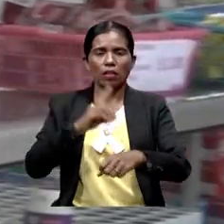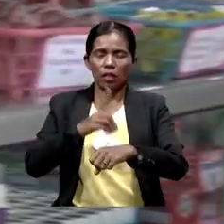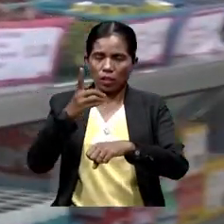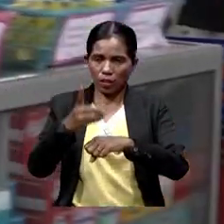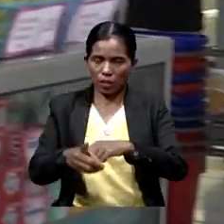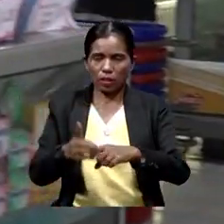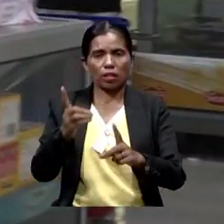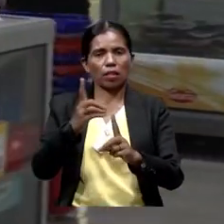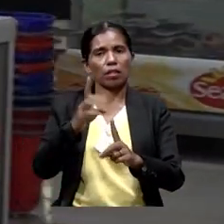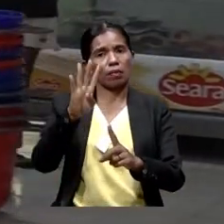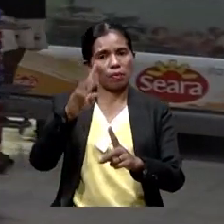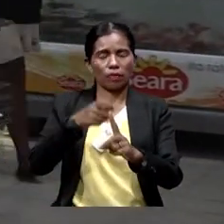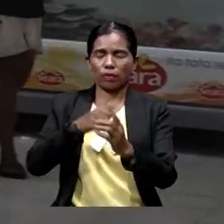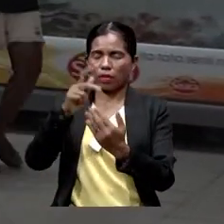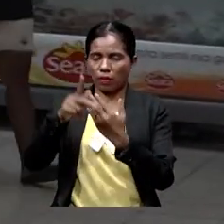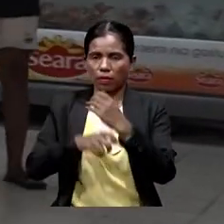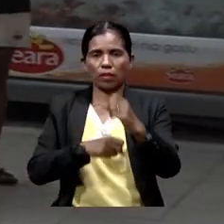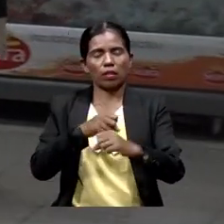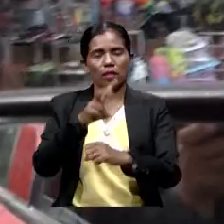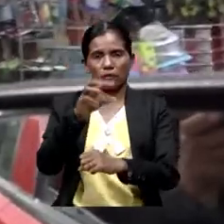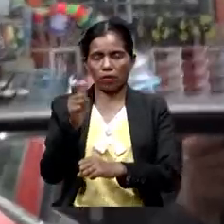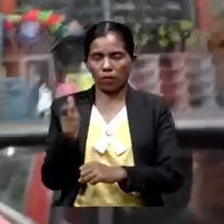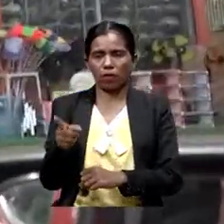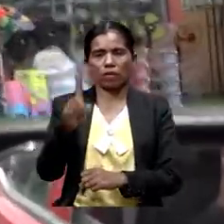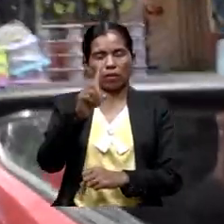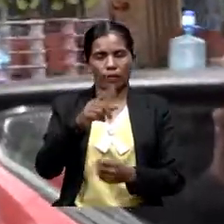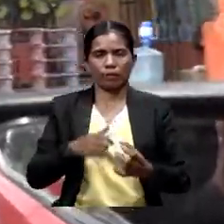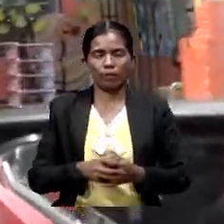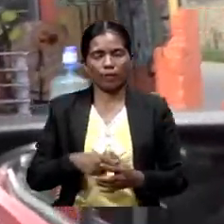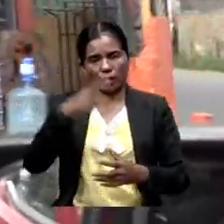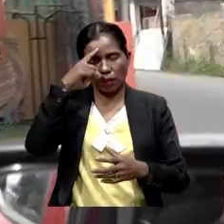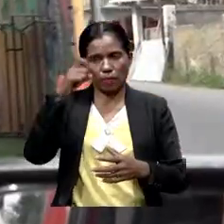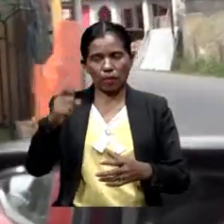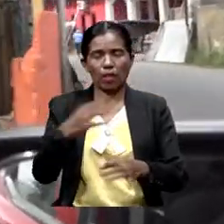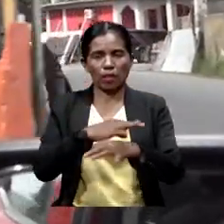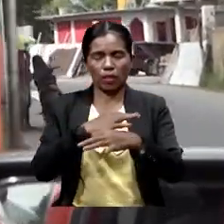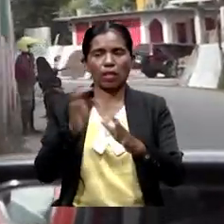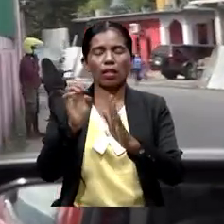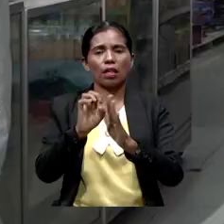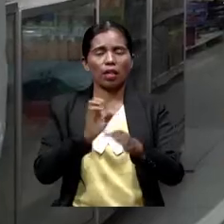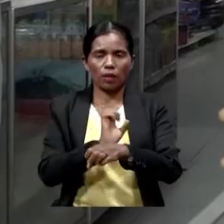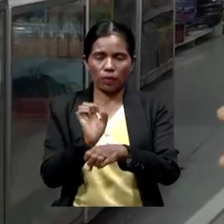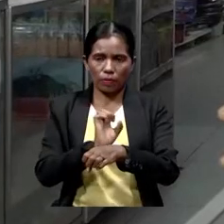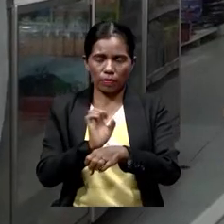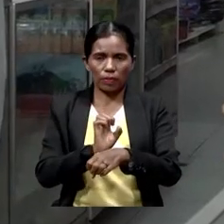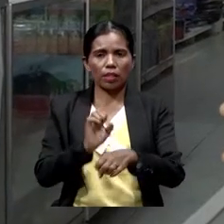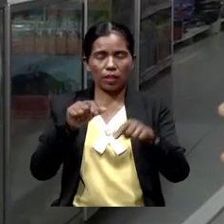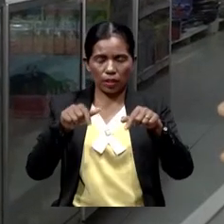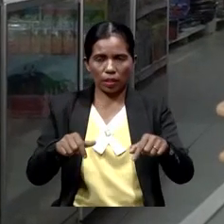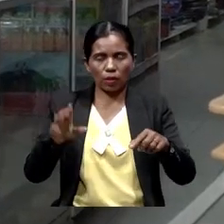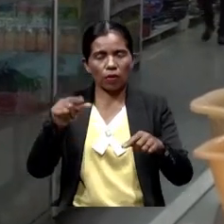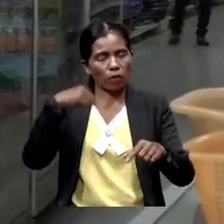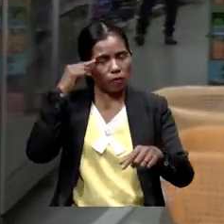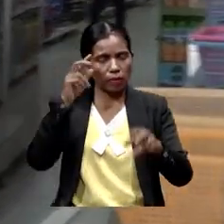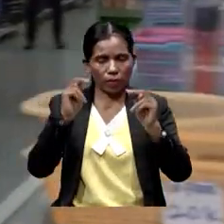a lorong hat fulang abril tina ringuruaro nulu resingida. Tambane ato recupera ekonomia rai larang, governo precisa bolu